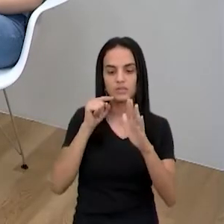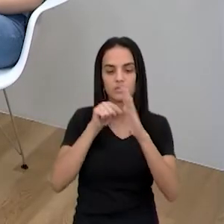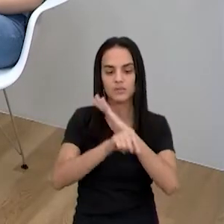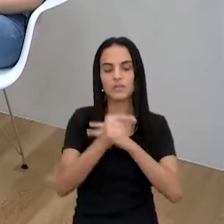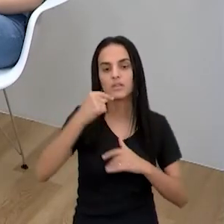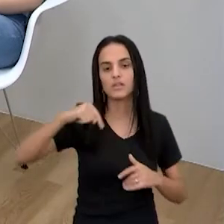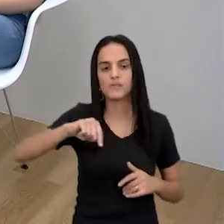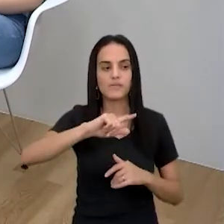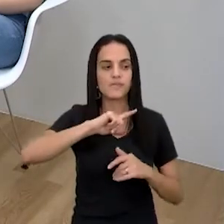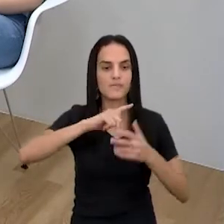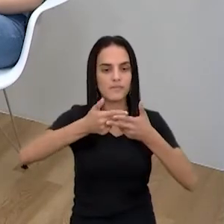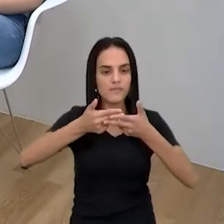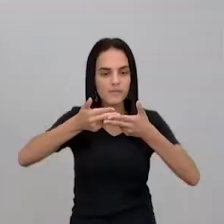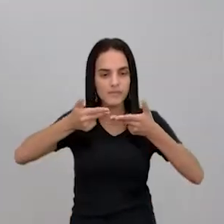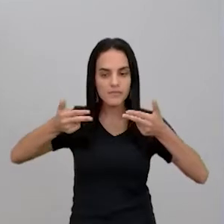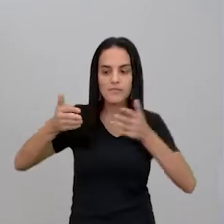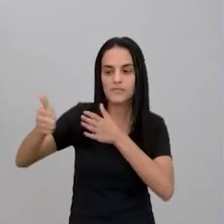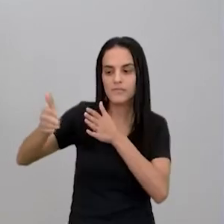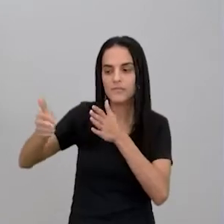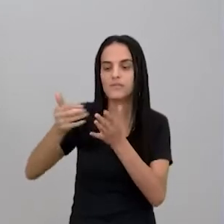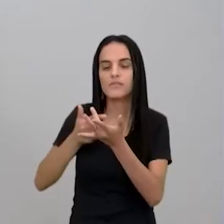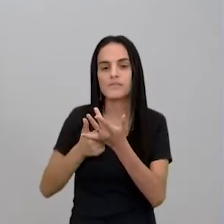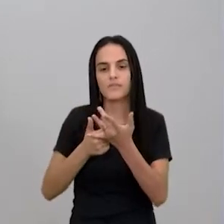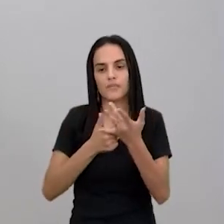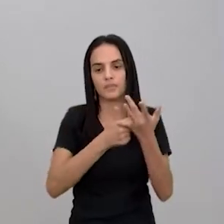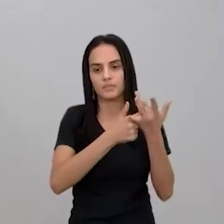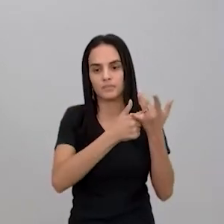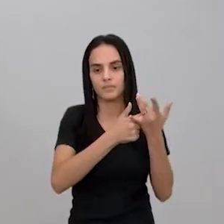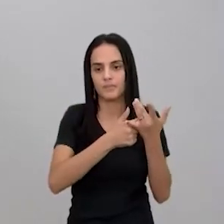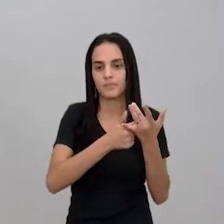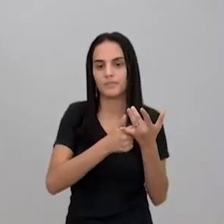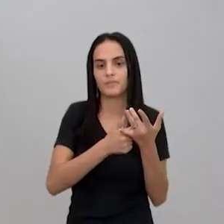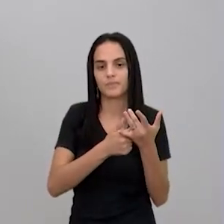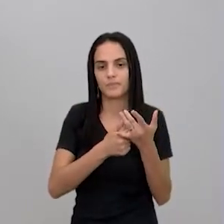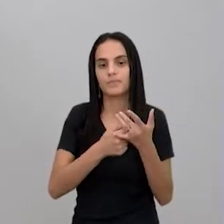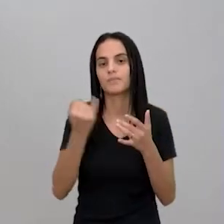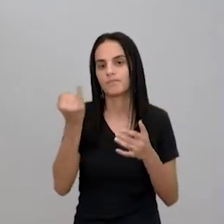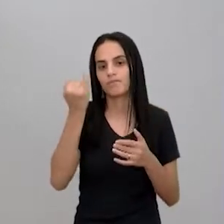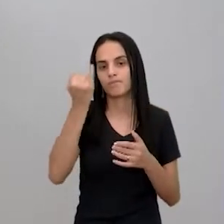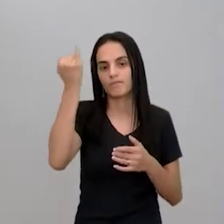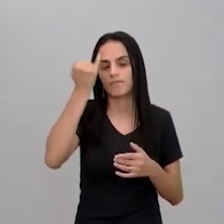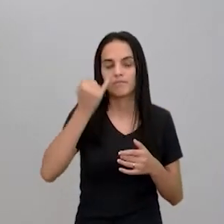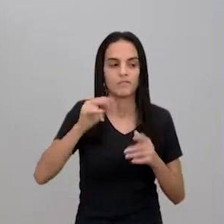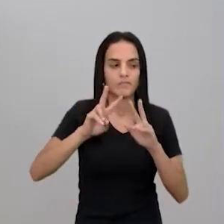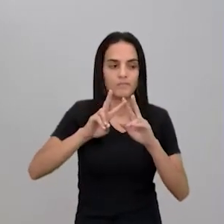pode esquecer que, historicamente falando, a cidade é o local onde se produz